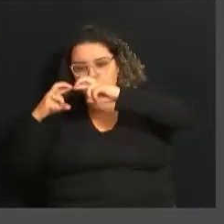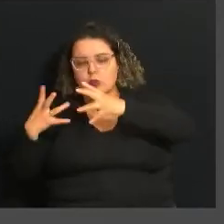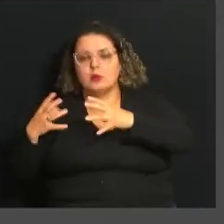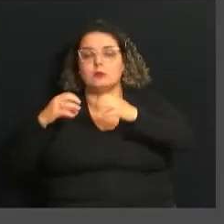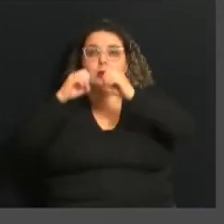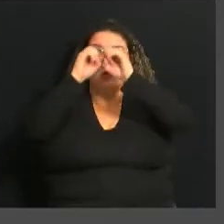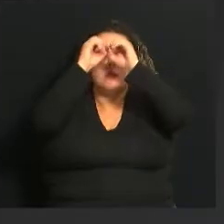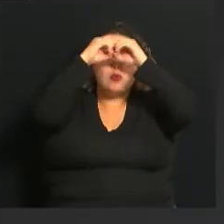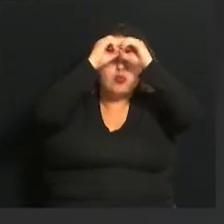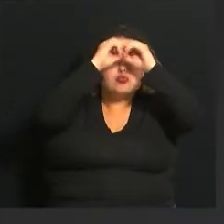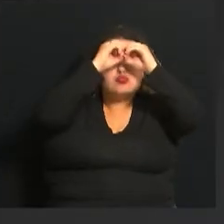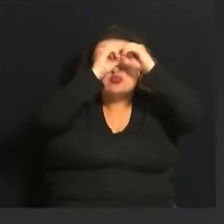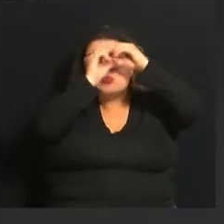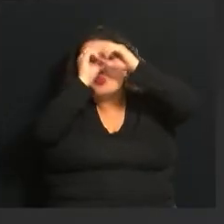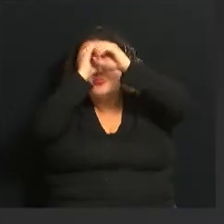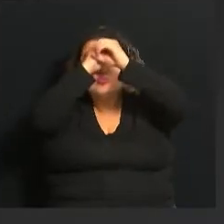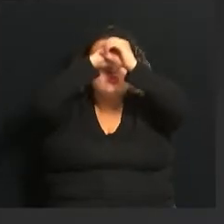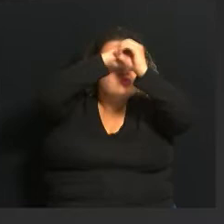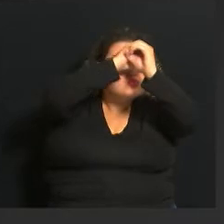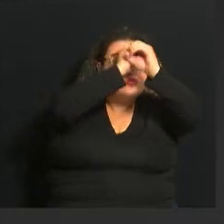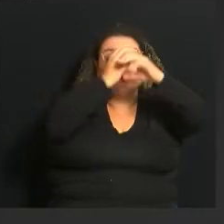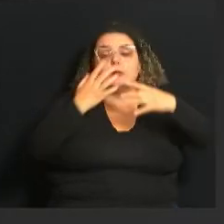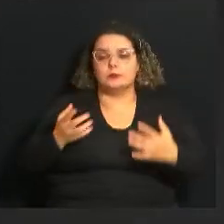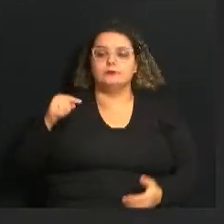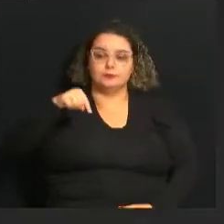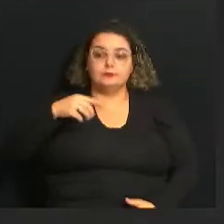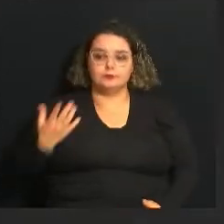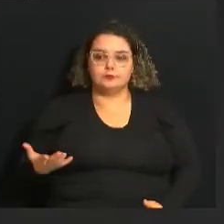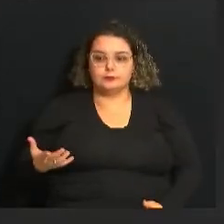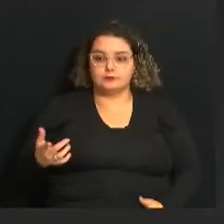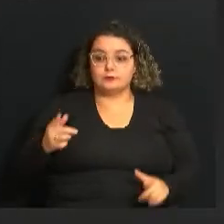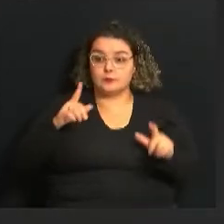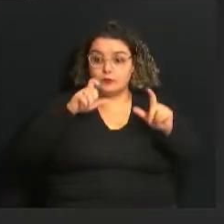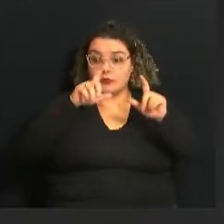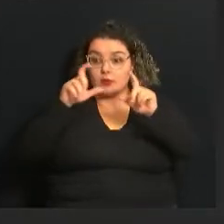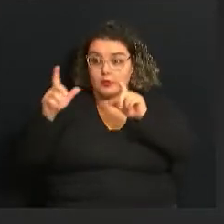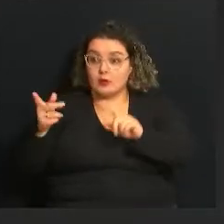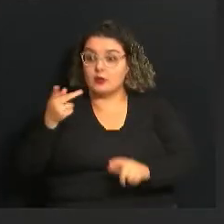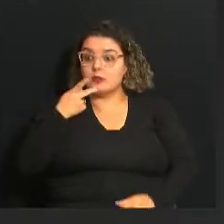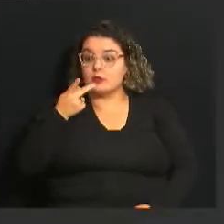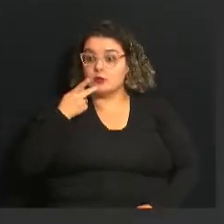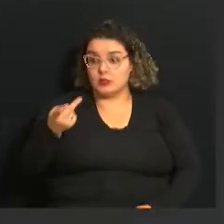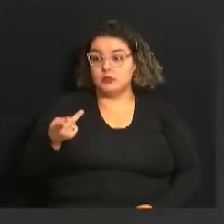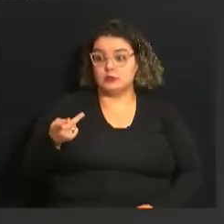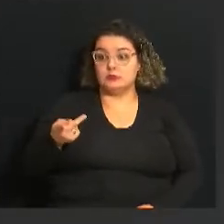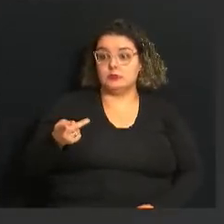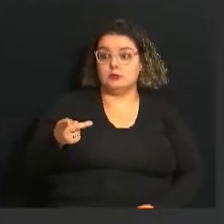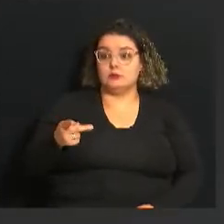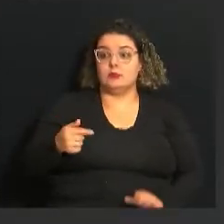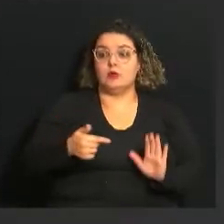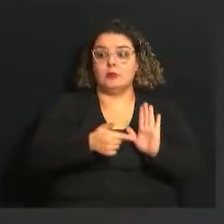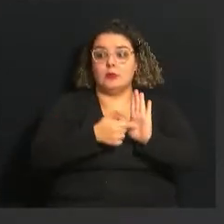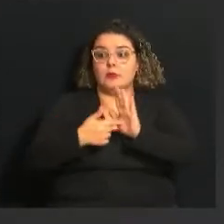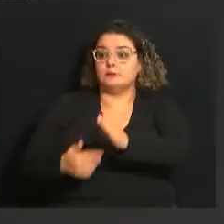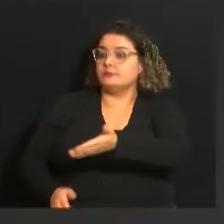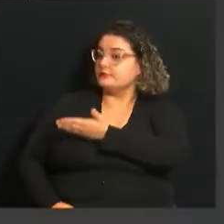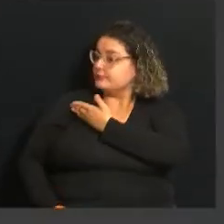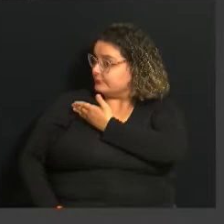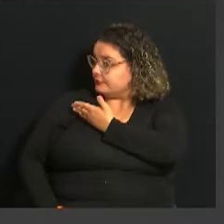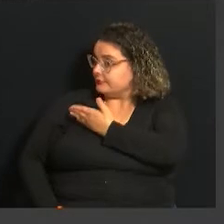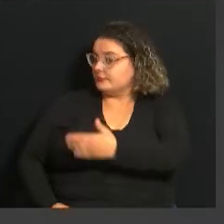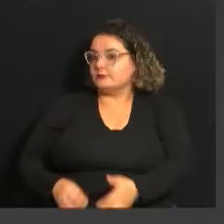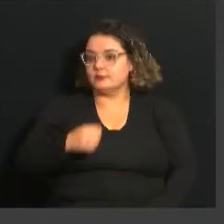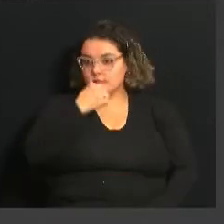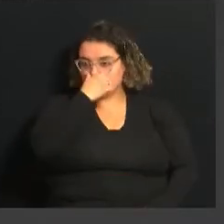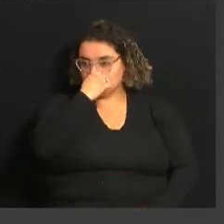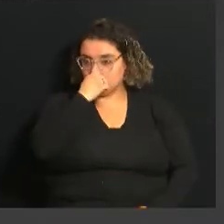estamos instalando aqui. Inclusive, essas imagens que o Álvaro estava comentando aí, estavam passando aí para todo o público ver, algumas que já